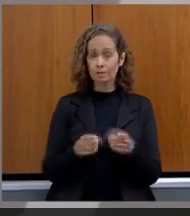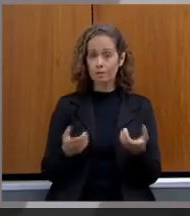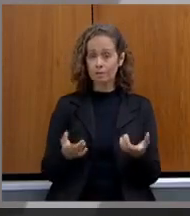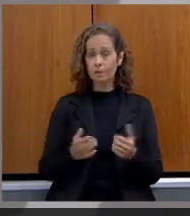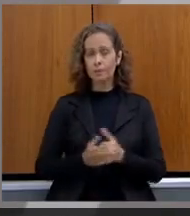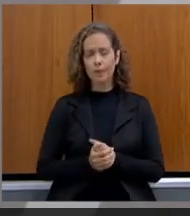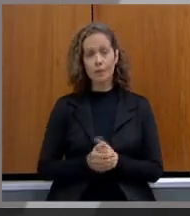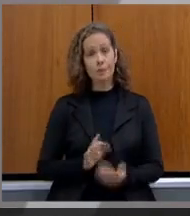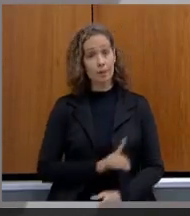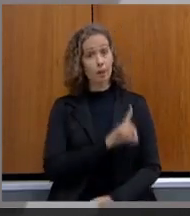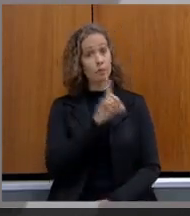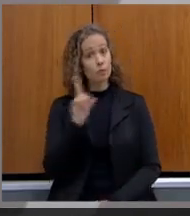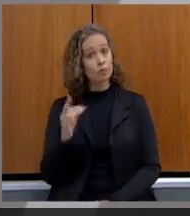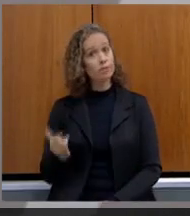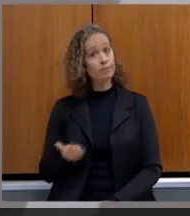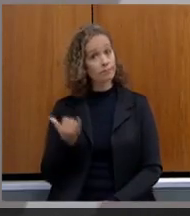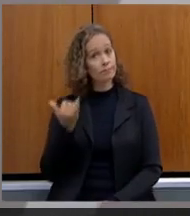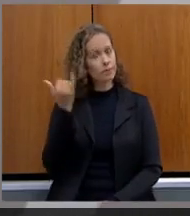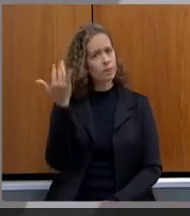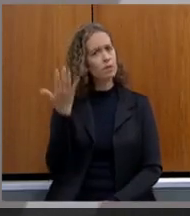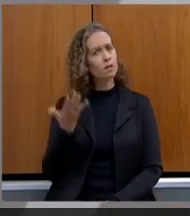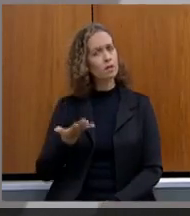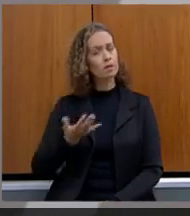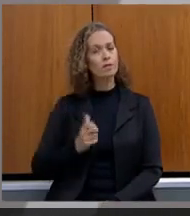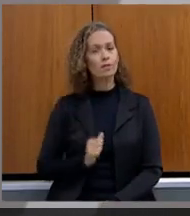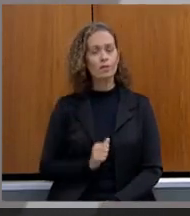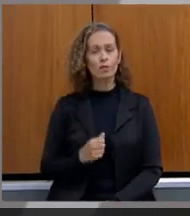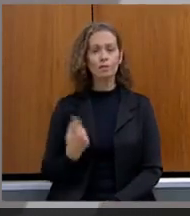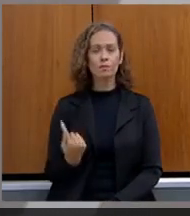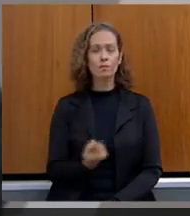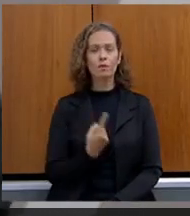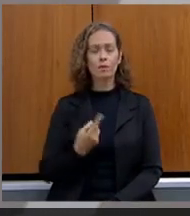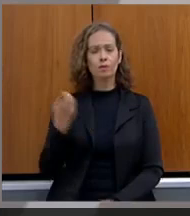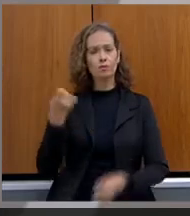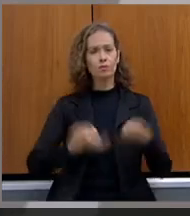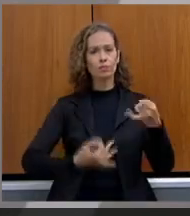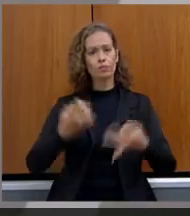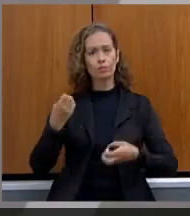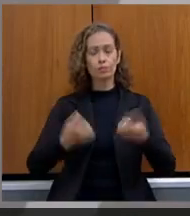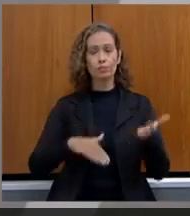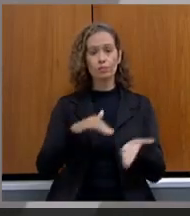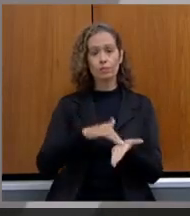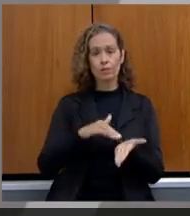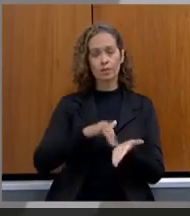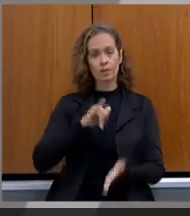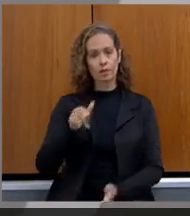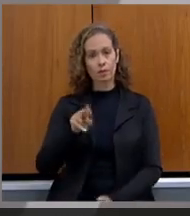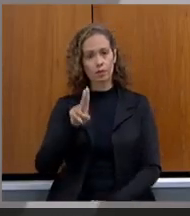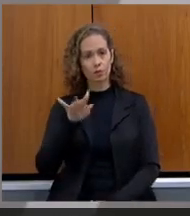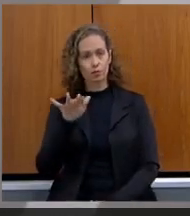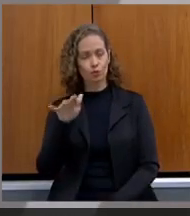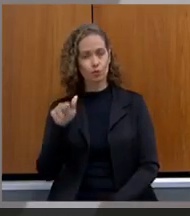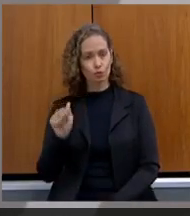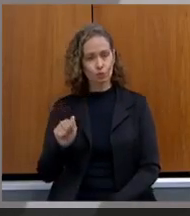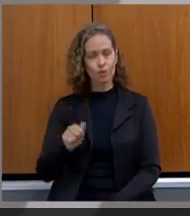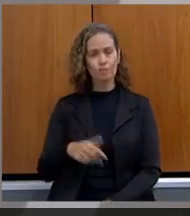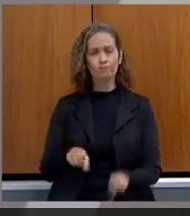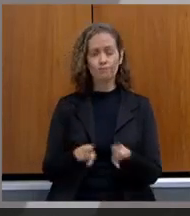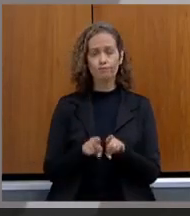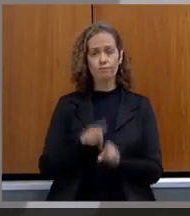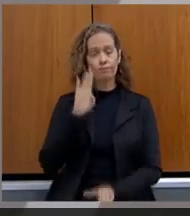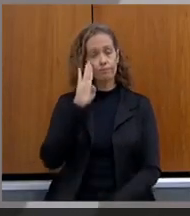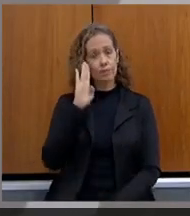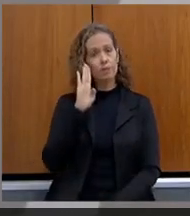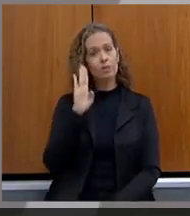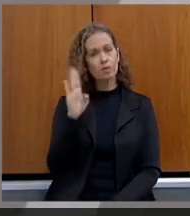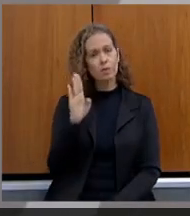que um dia histórico para o esclarecimento da Vitória Júlia e principalmente da